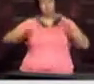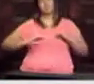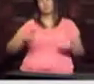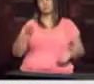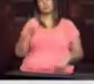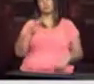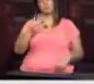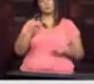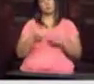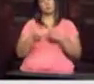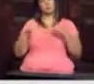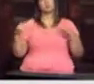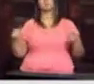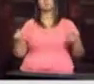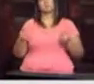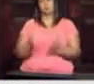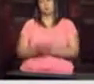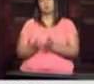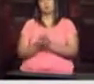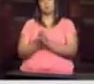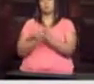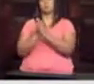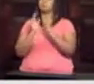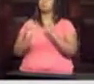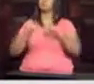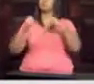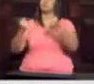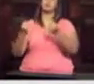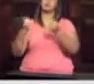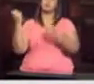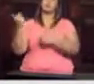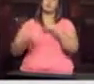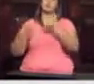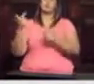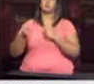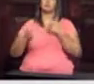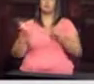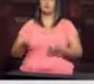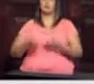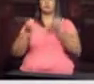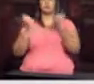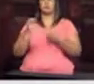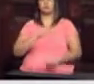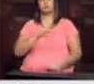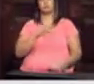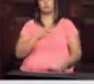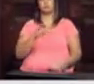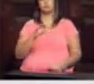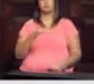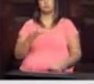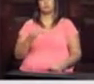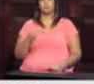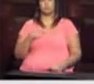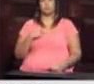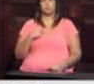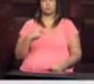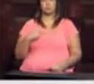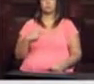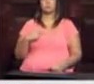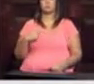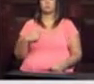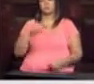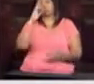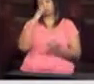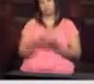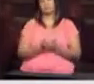maioria nós temos é que louvar e dizer sim aos policiais absolutamente. Seu ofício é um ofício que muito